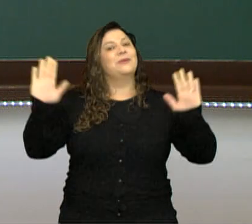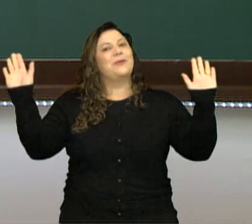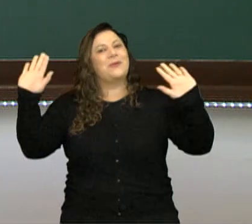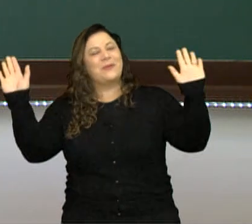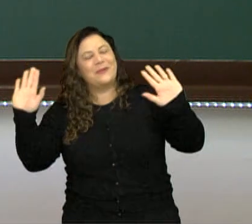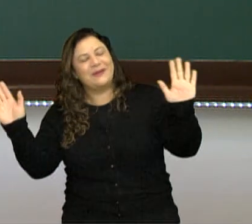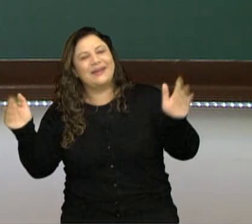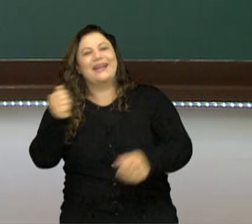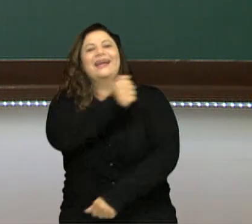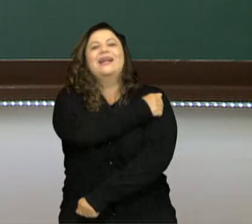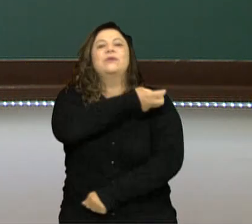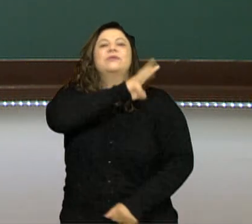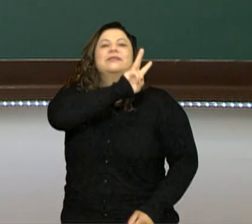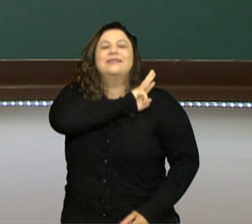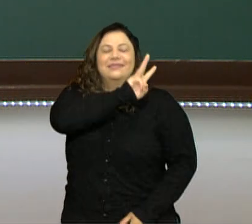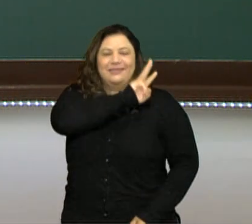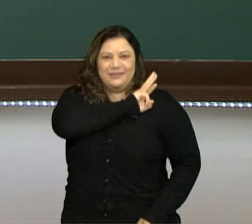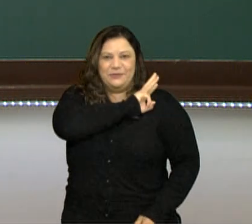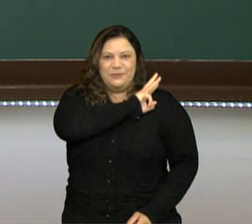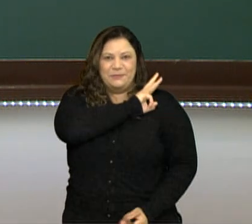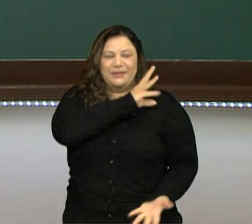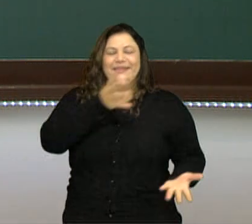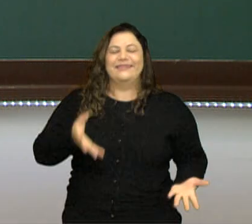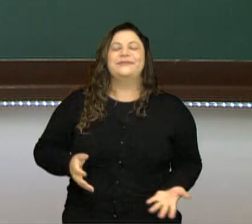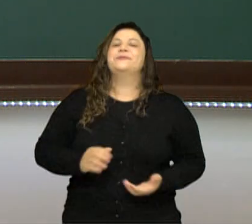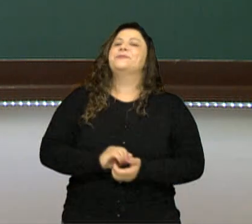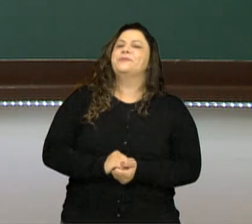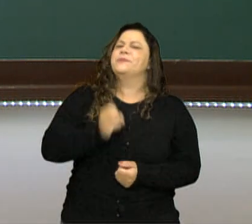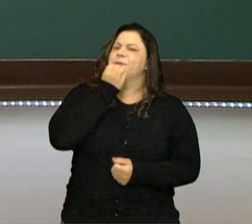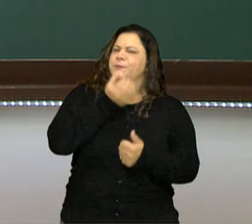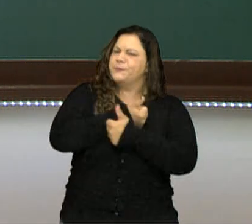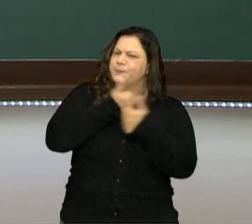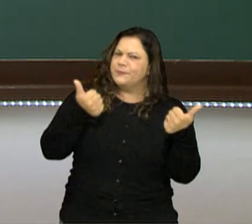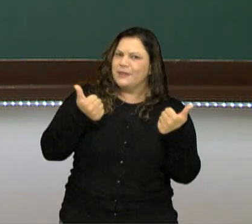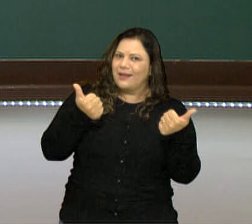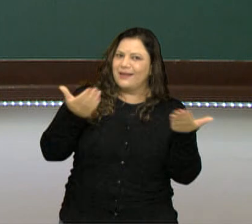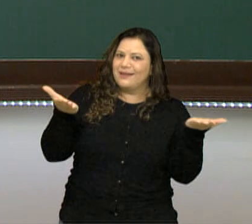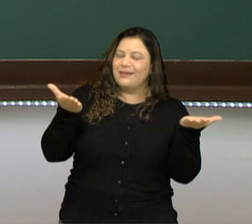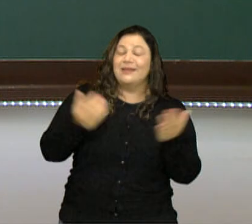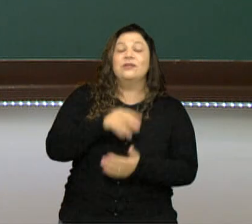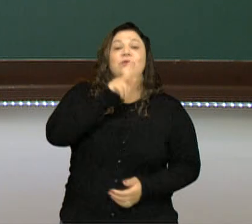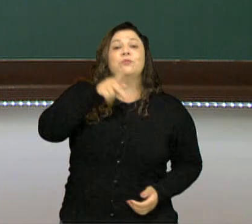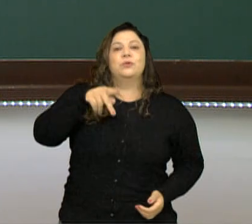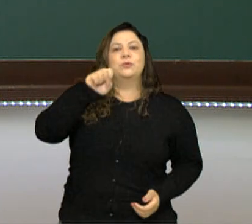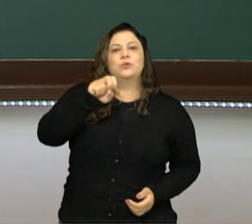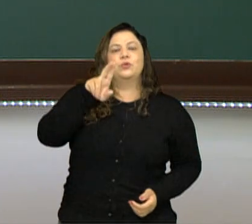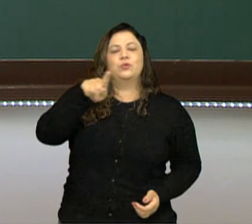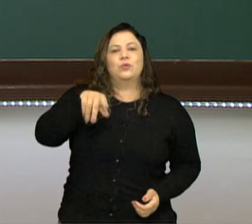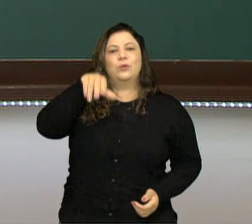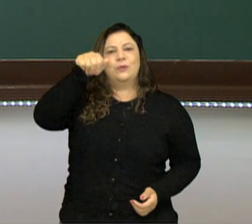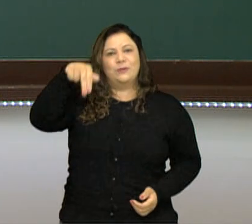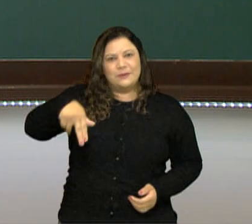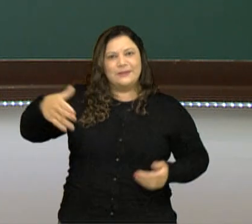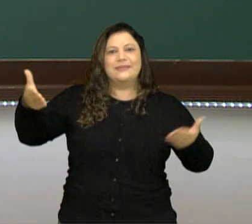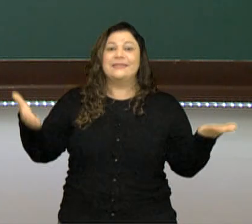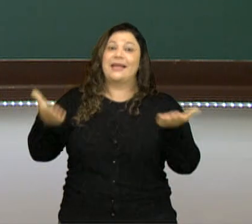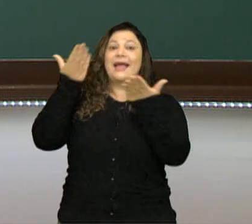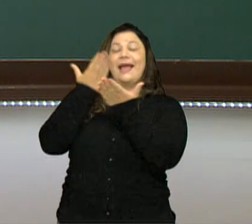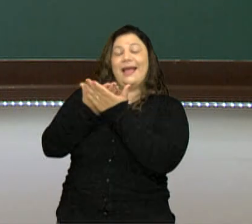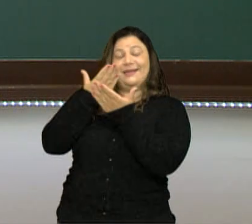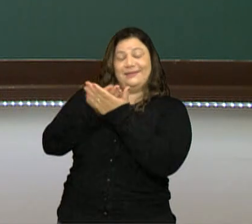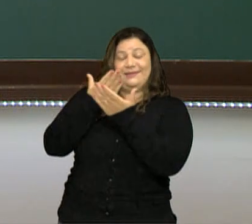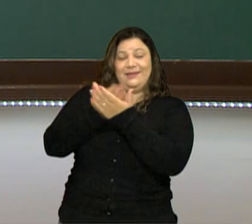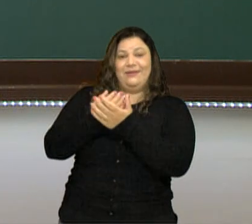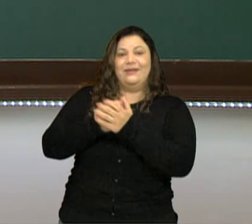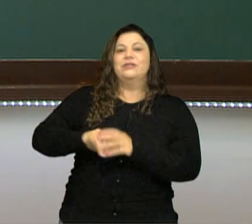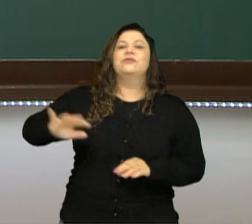Olá, estudante do terceiro ano do ensino médio, tudo bem com vocês? Eu sou a professora Suzana dos Anjos e essa é mais